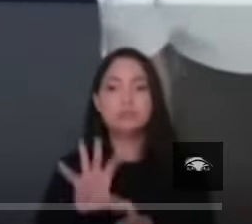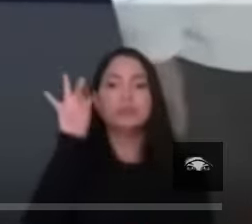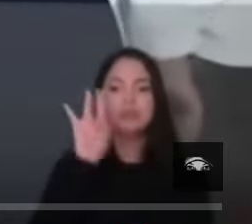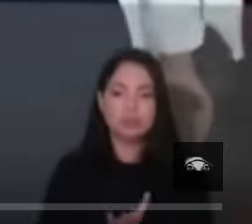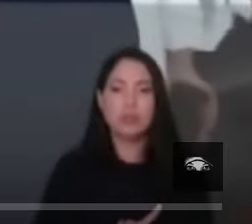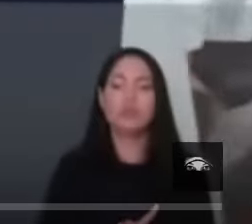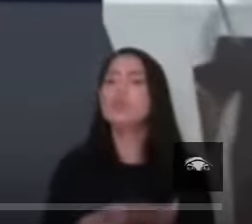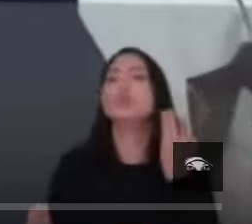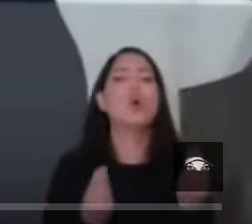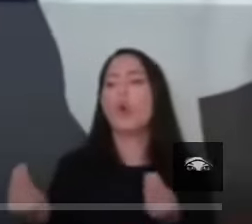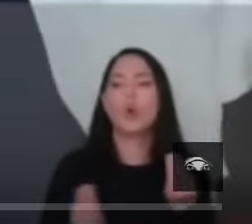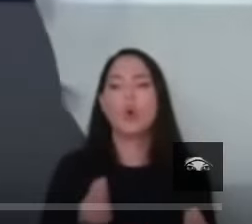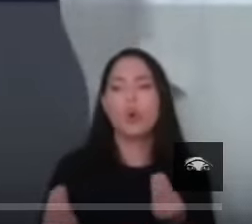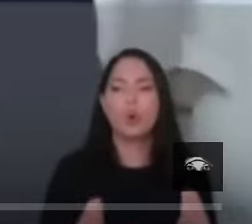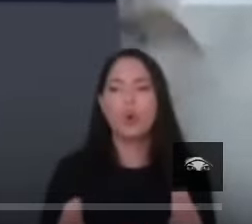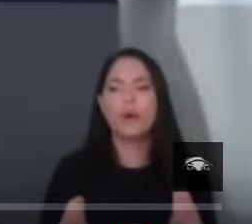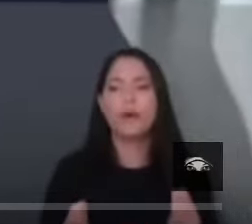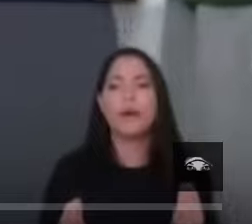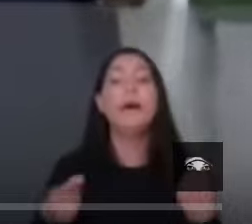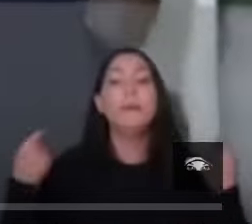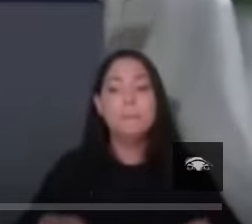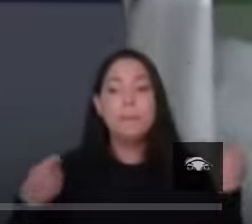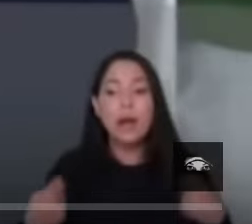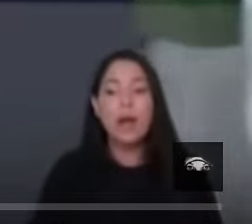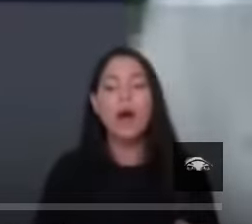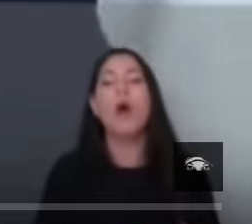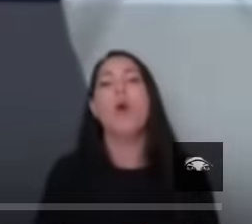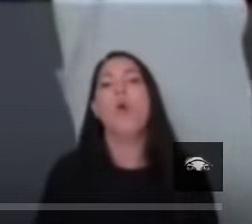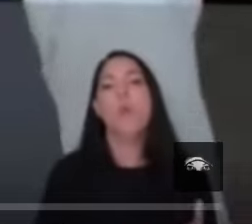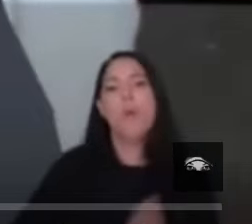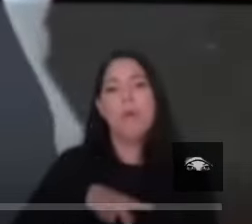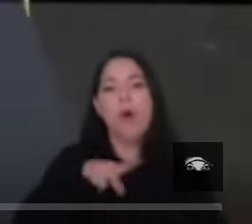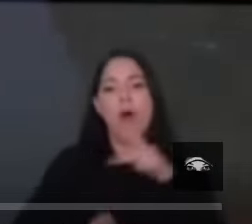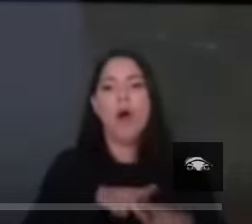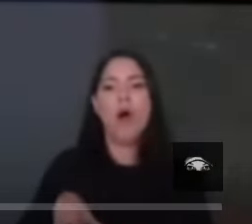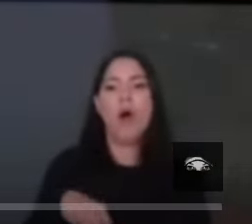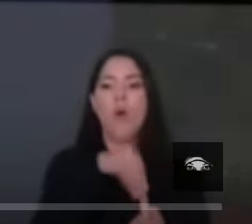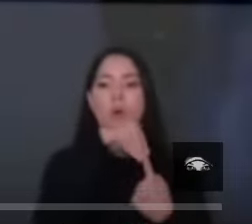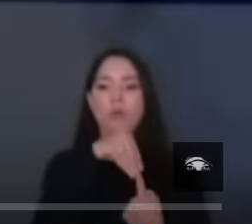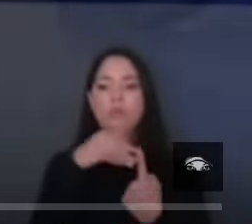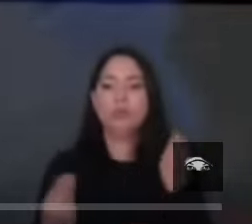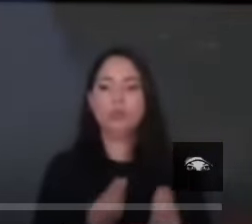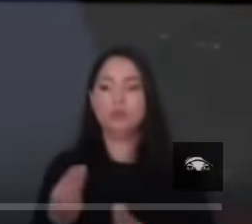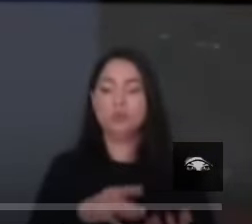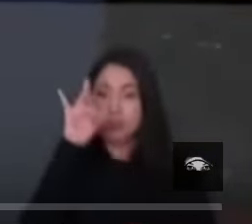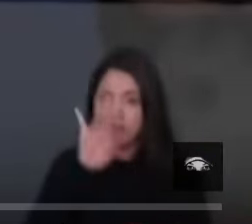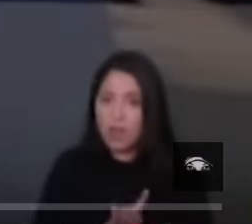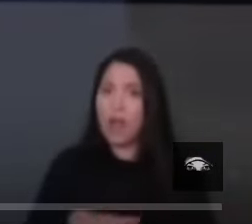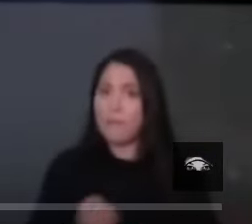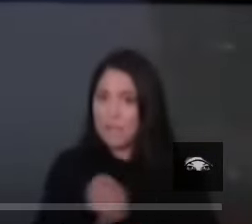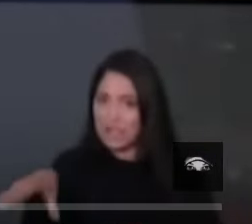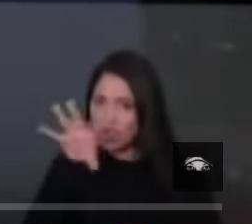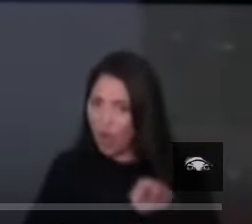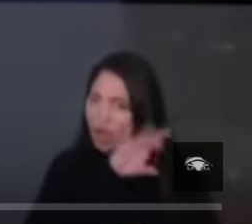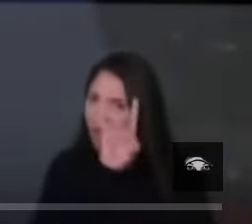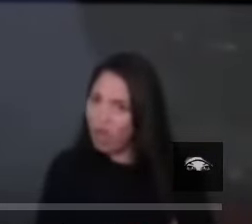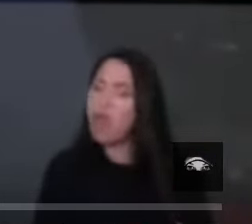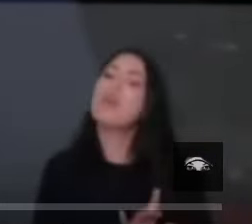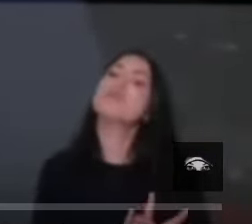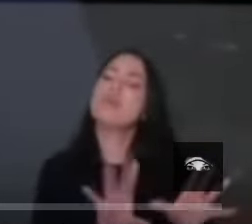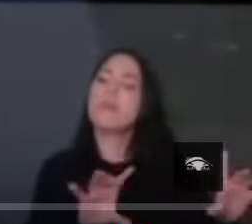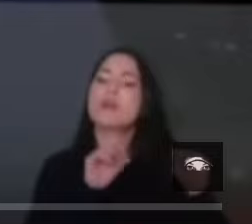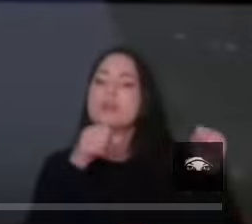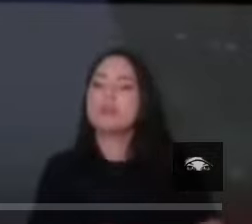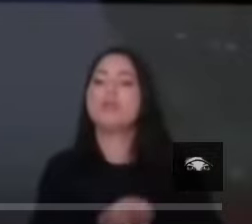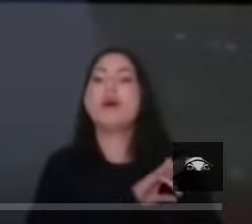dos regimes existentes, é a unidade de todos os brasileiros. Porque patriota de verdade é quem defende a democracia e quem defende a república.